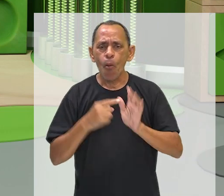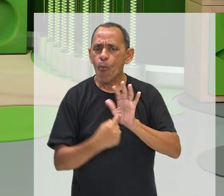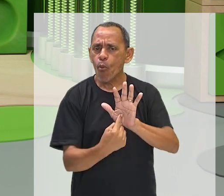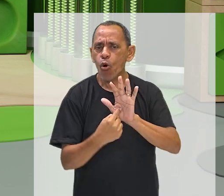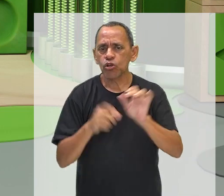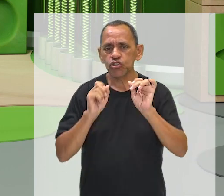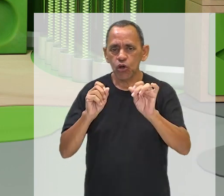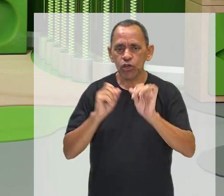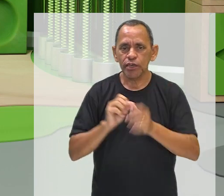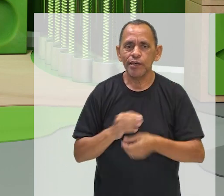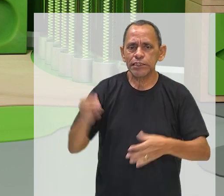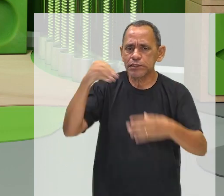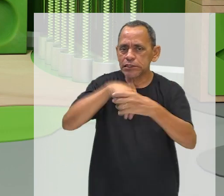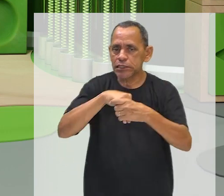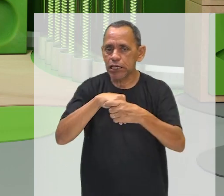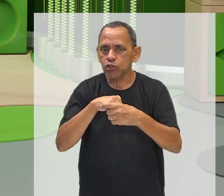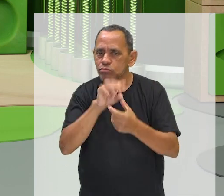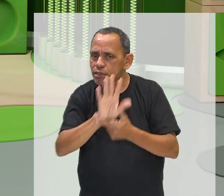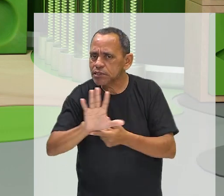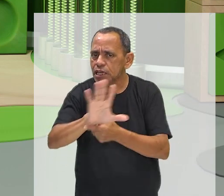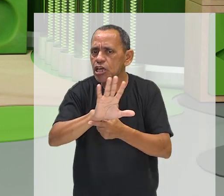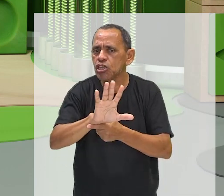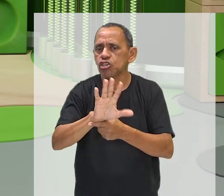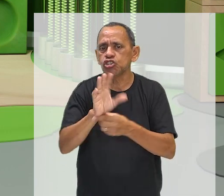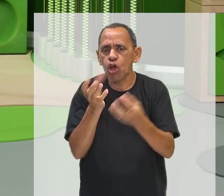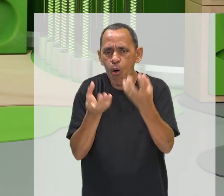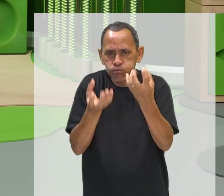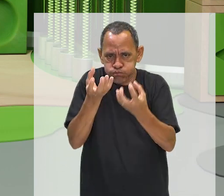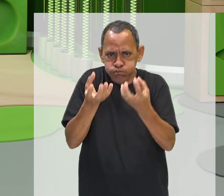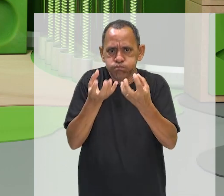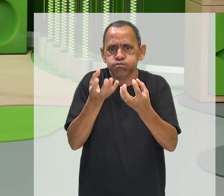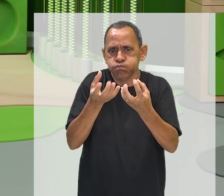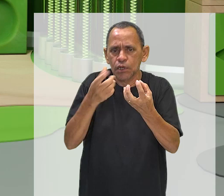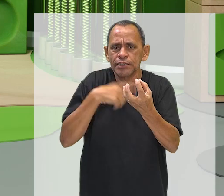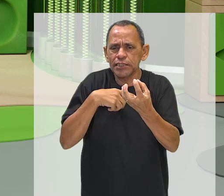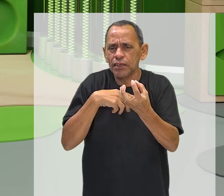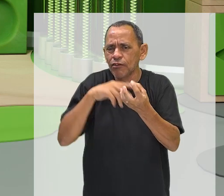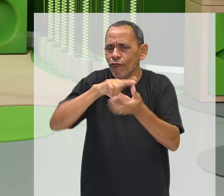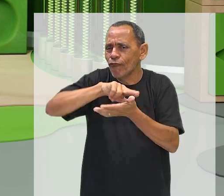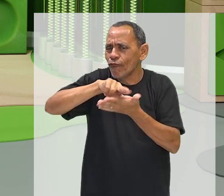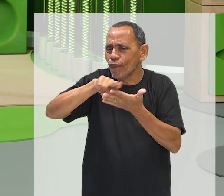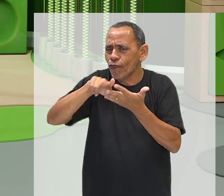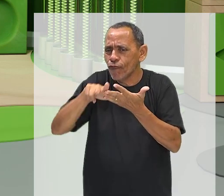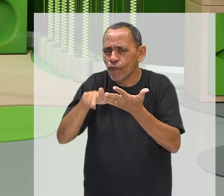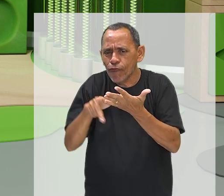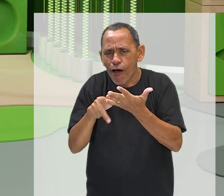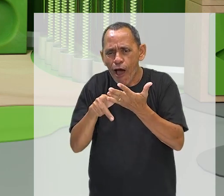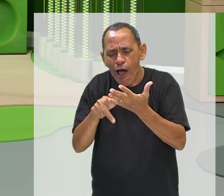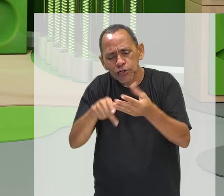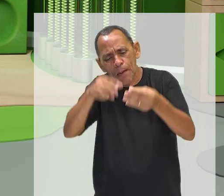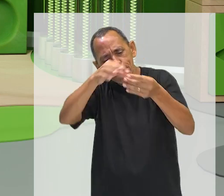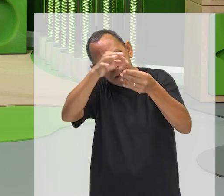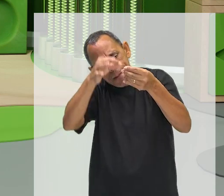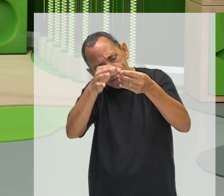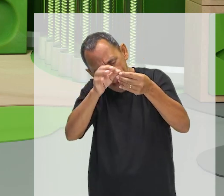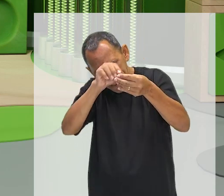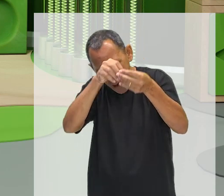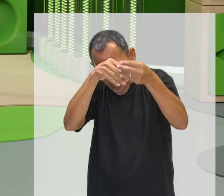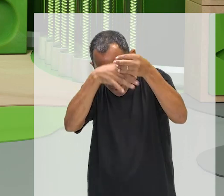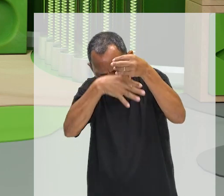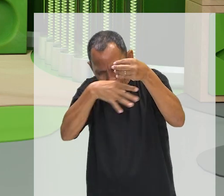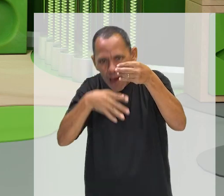aqui dessa região, onde você está observando ali que tem como se fosse um emaranhado ali de fios, né? É justamente nessa área aí